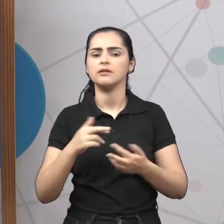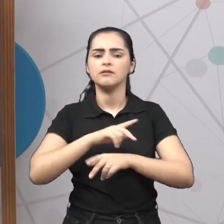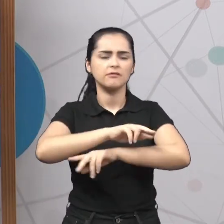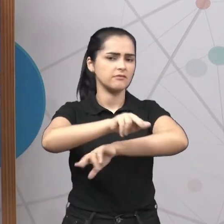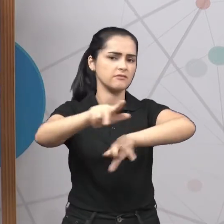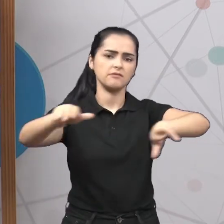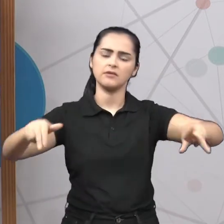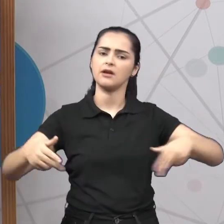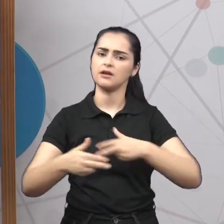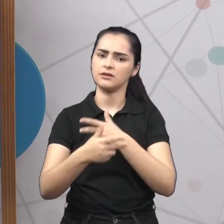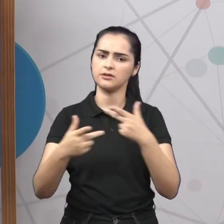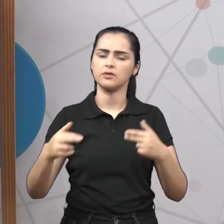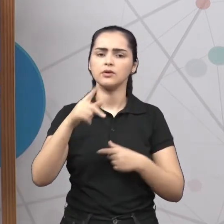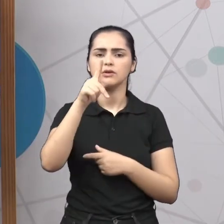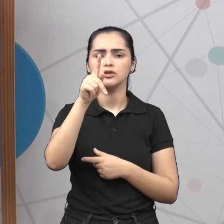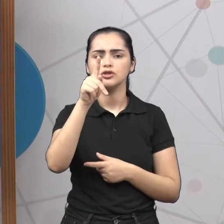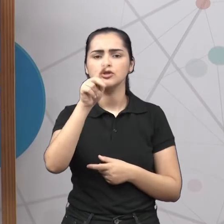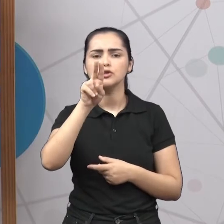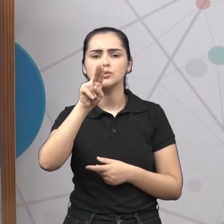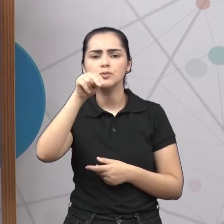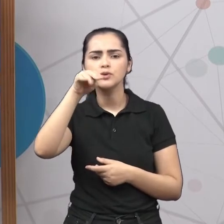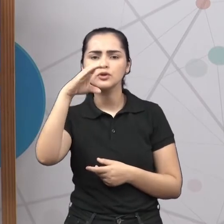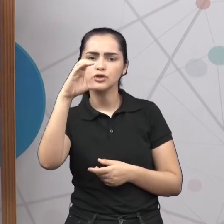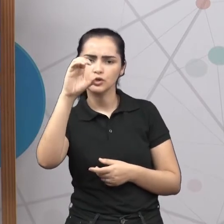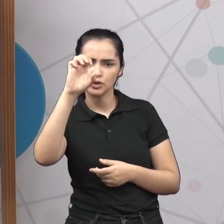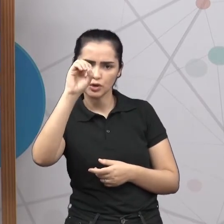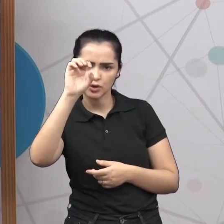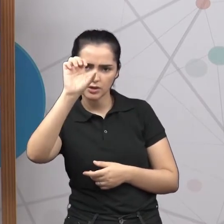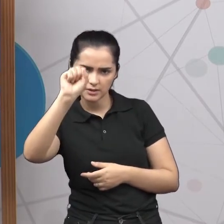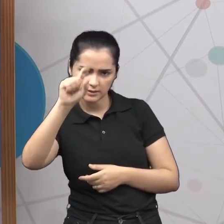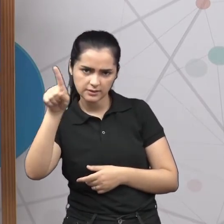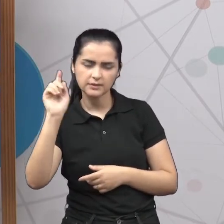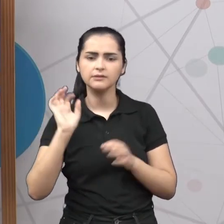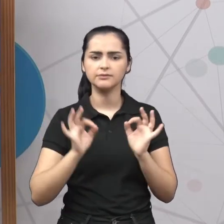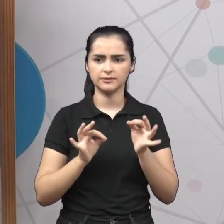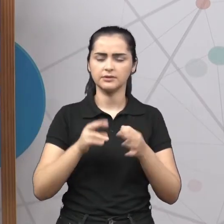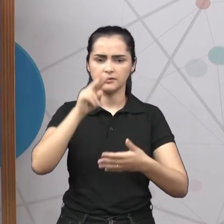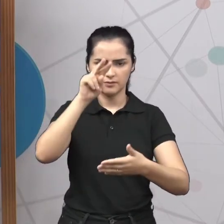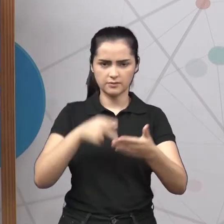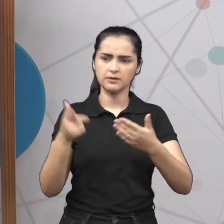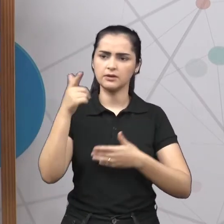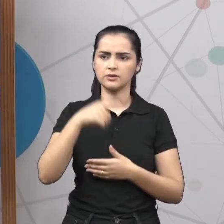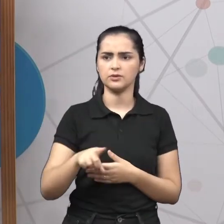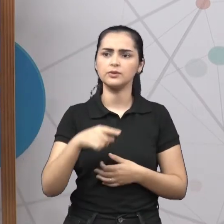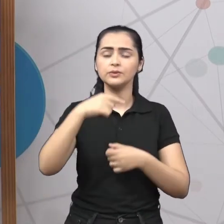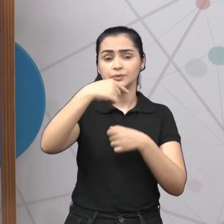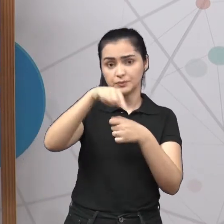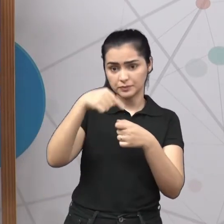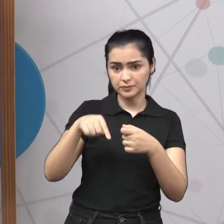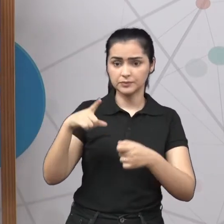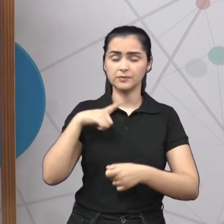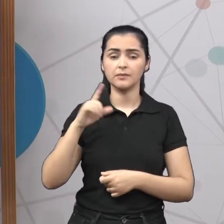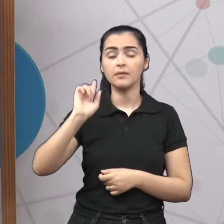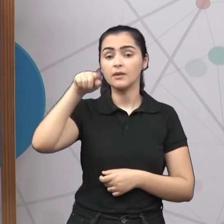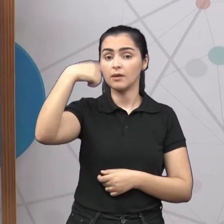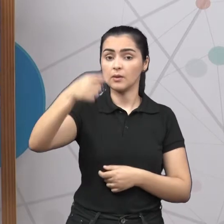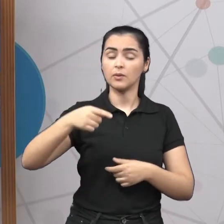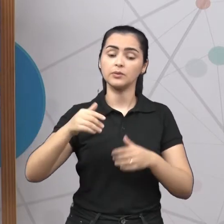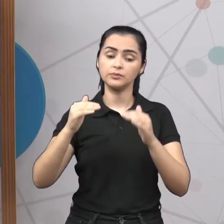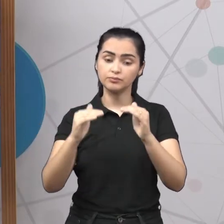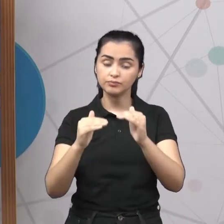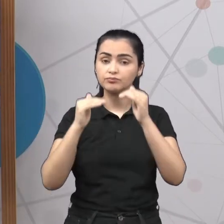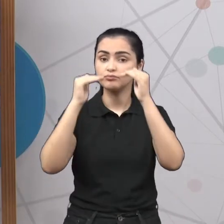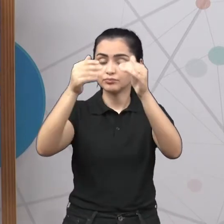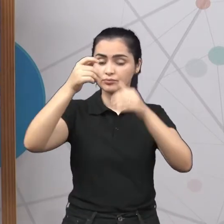punições. Tudo certinho? Então, vamos ler mais uma vez. Fique bem pertinho aí, ó. No município existem outras autoridades.